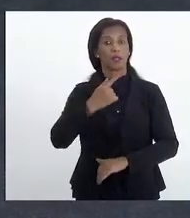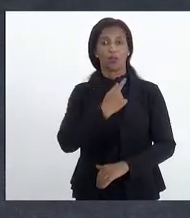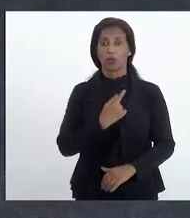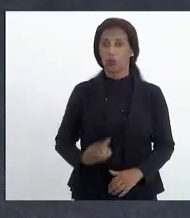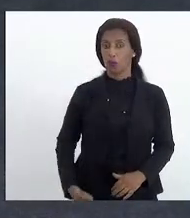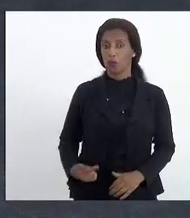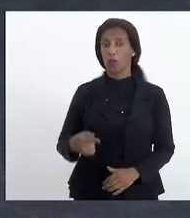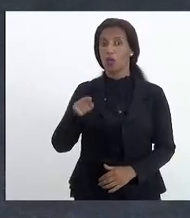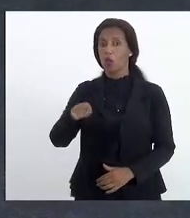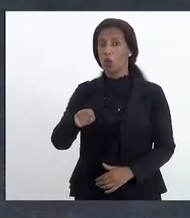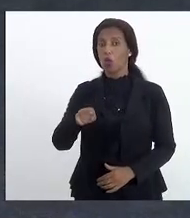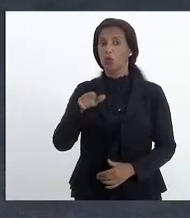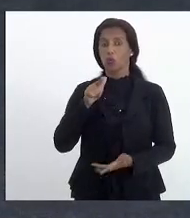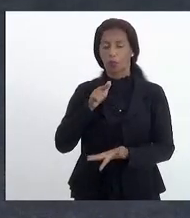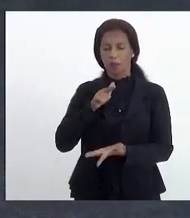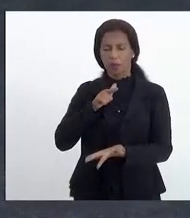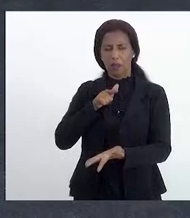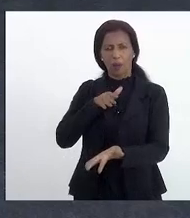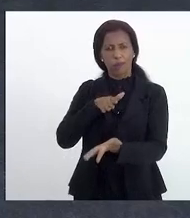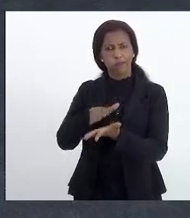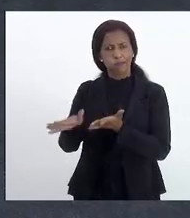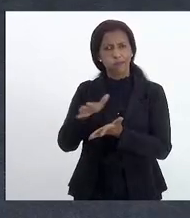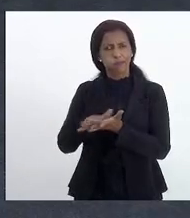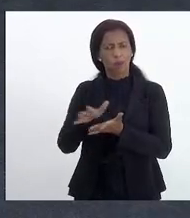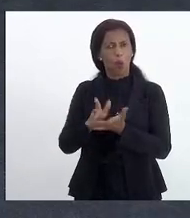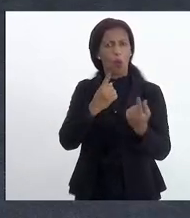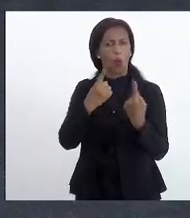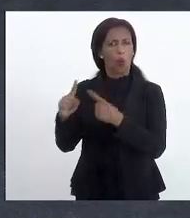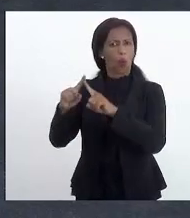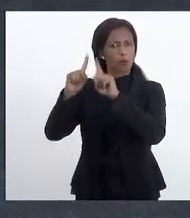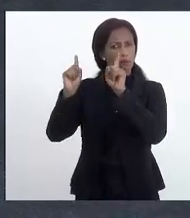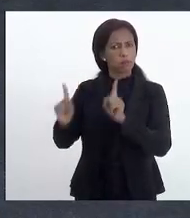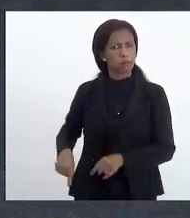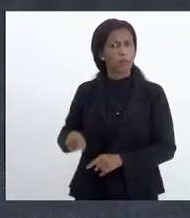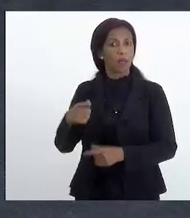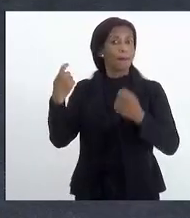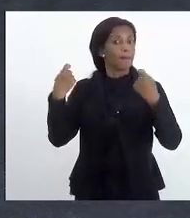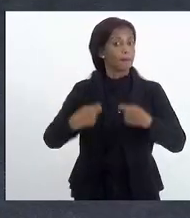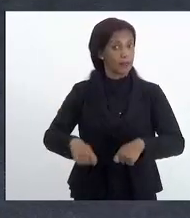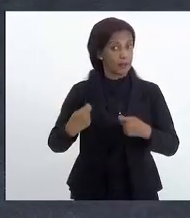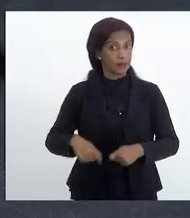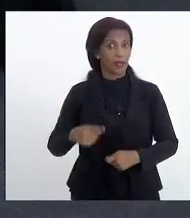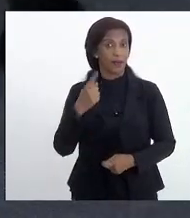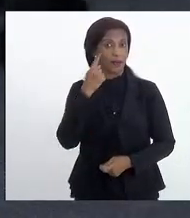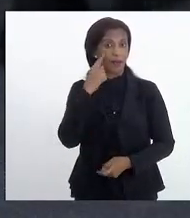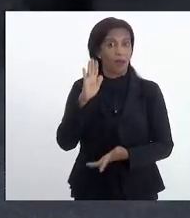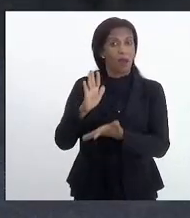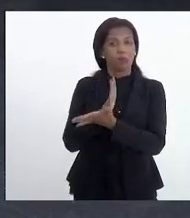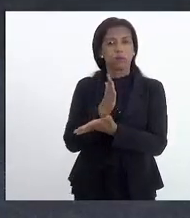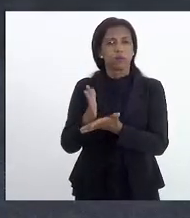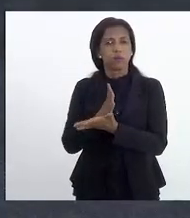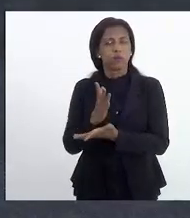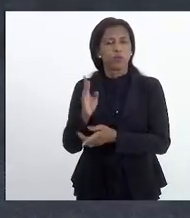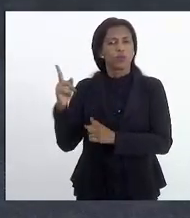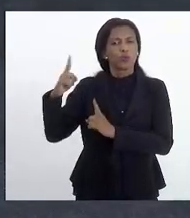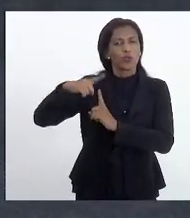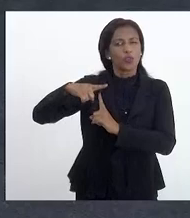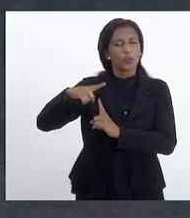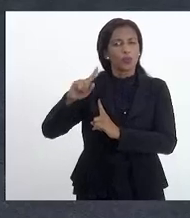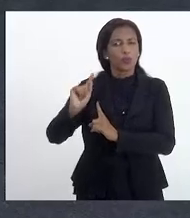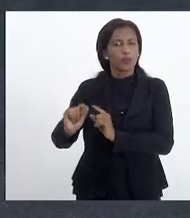esses pacotes duríssimos contra os servidores públicos, e é claro que a gente precisava prever algum tipo de